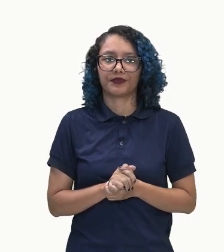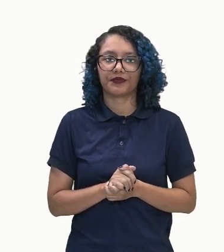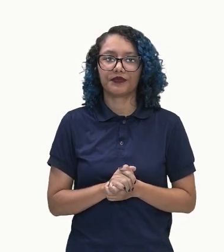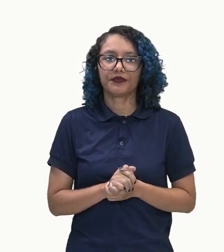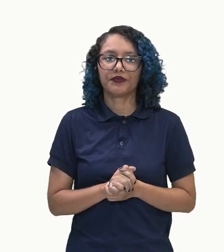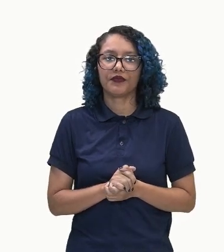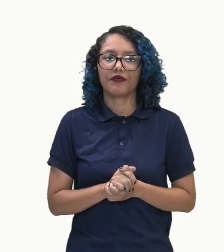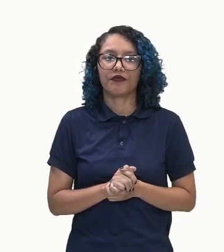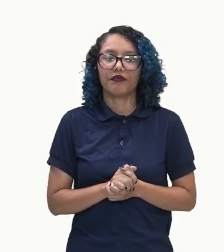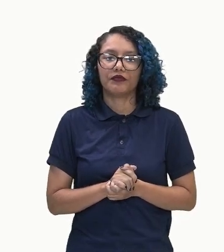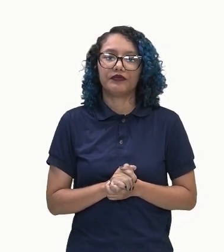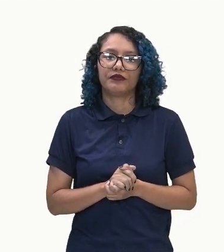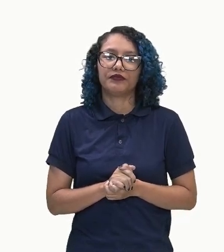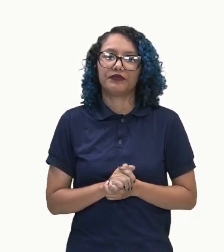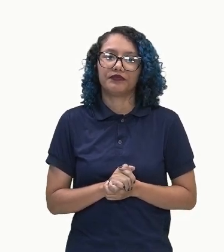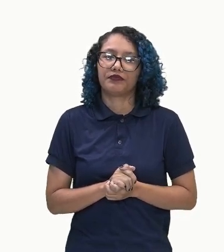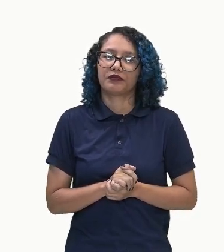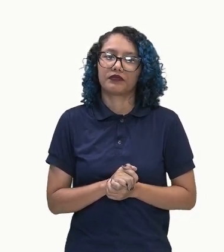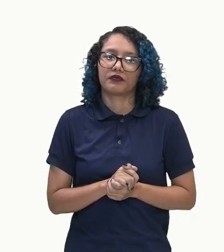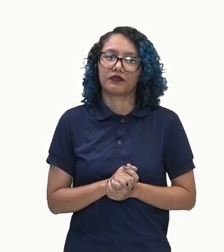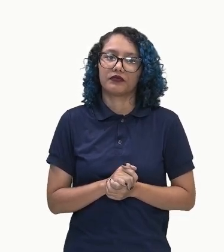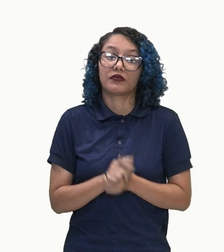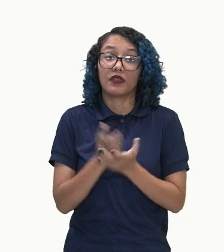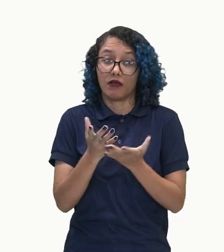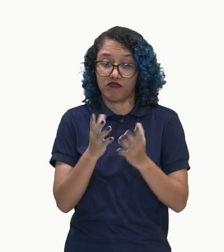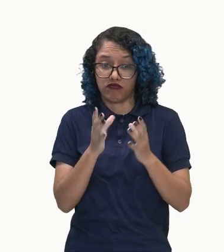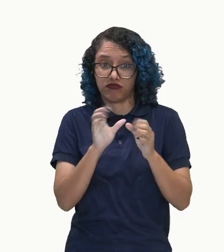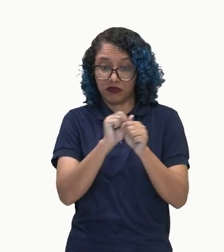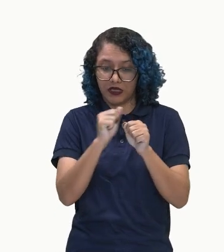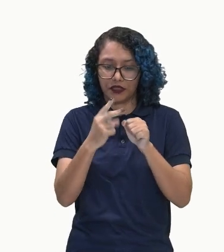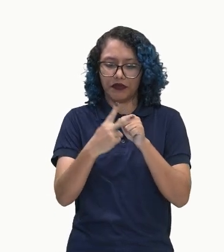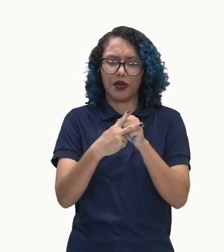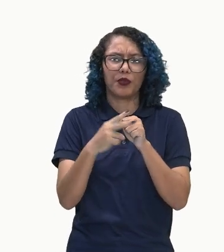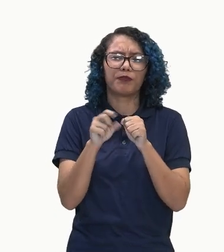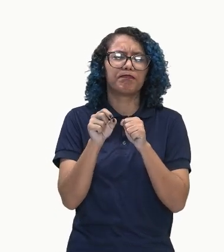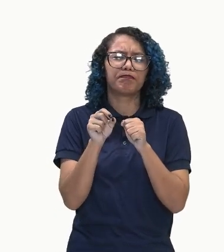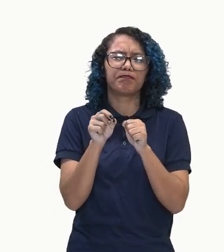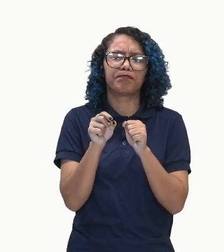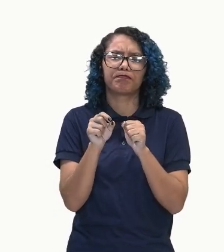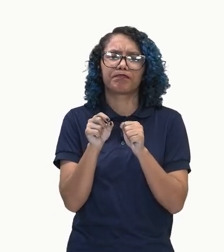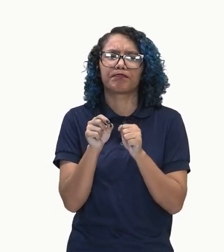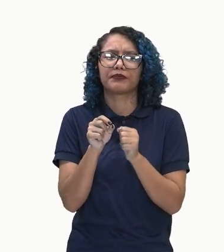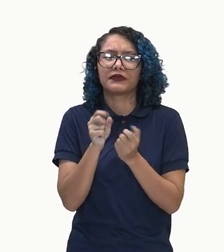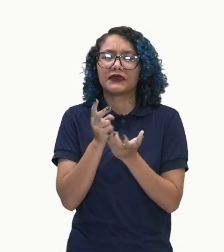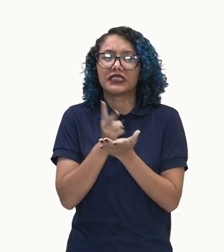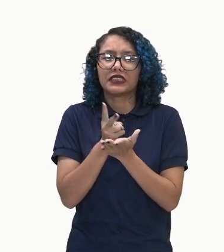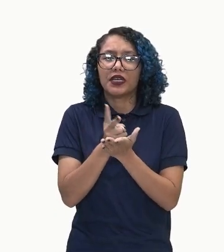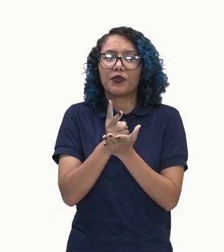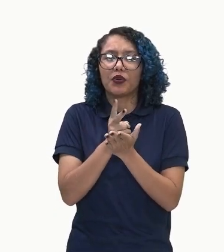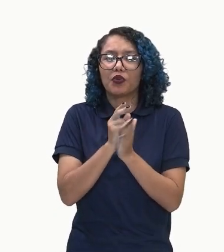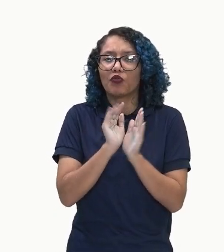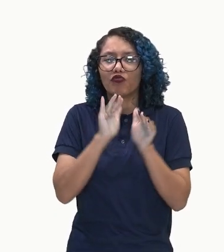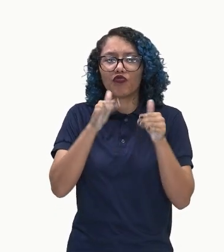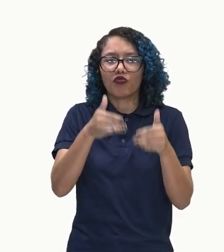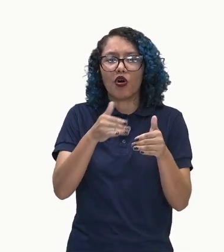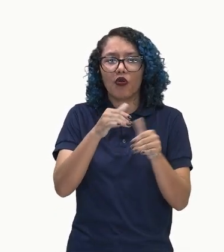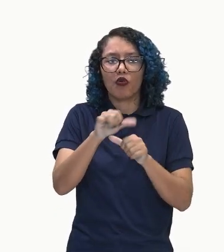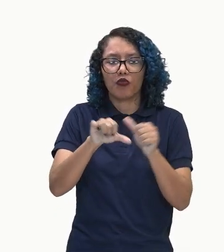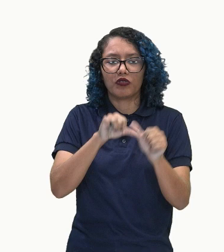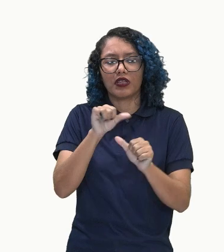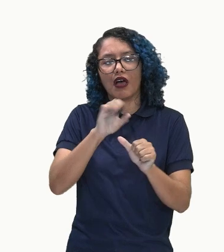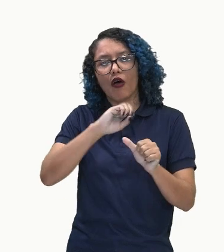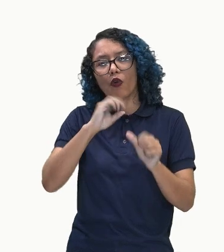to what extent. Então, os advérbios, gente, eles vêm sempre no sentido de modificar ou